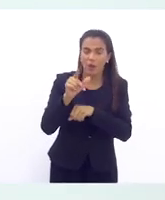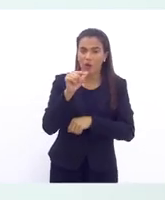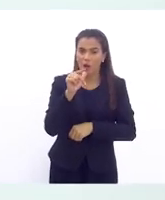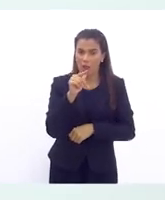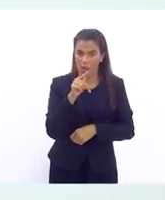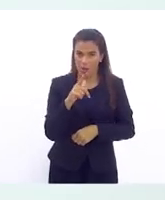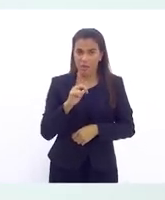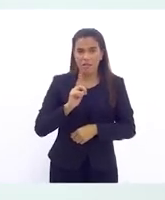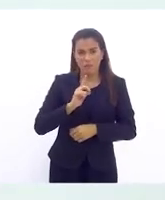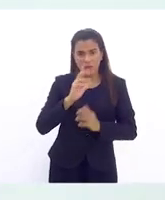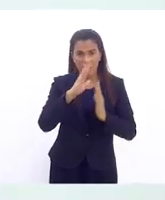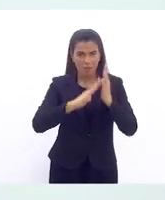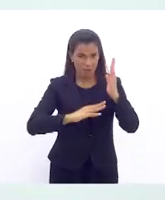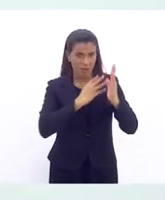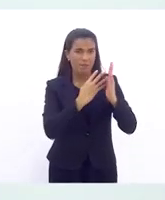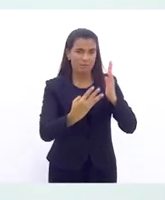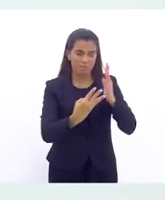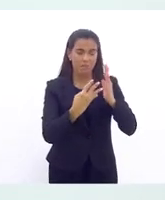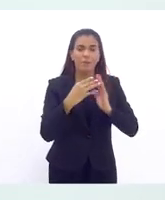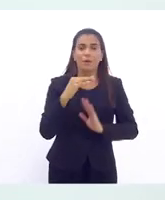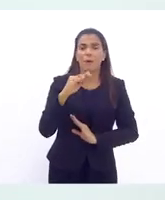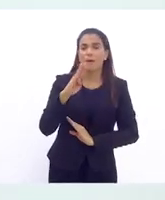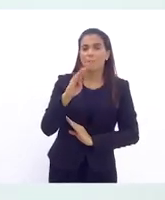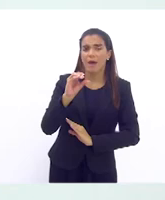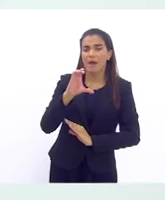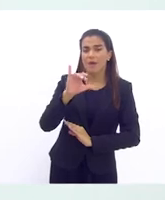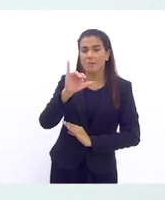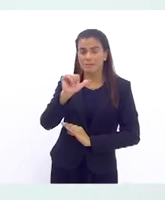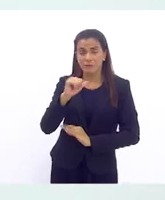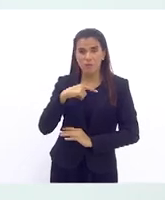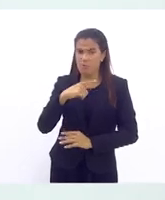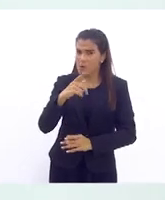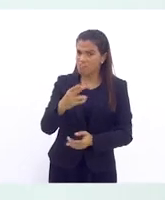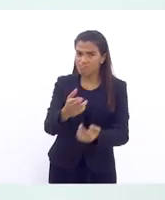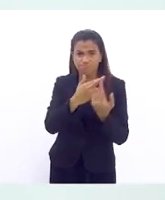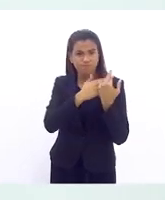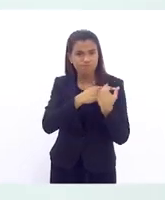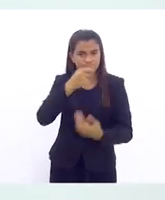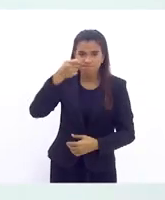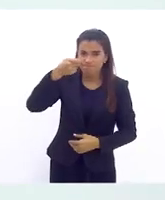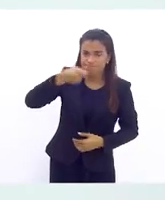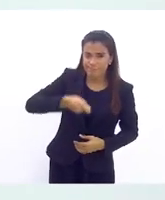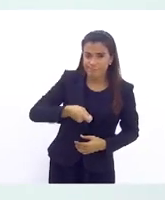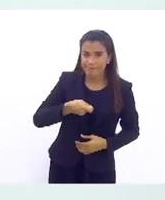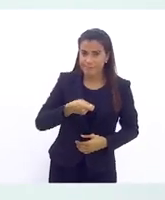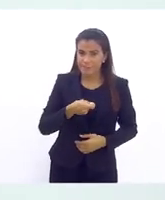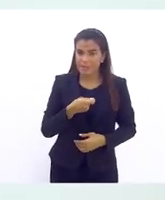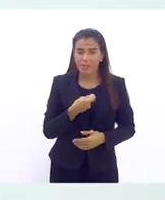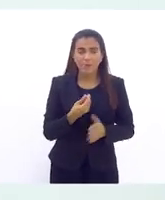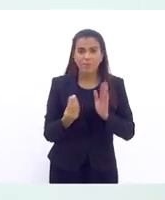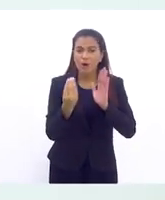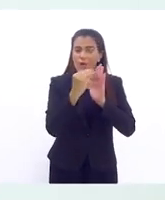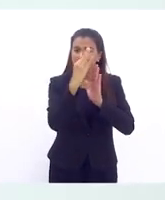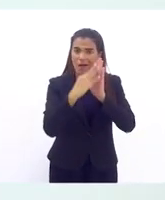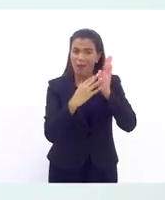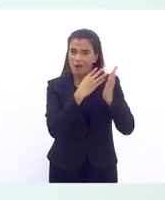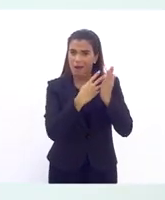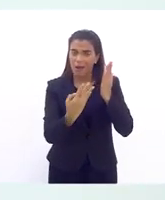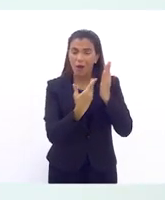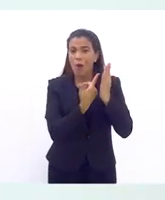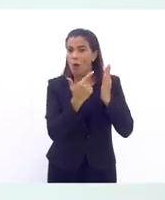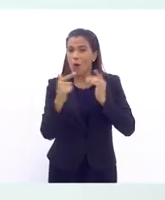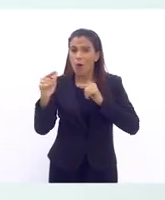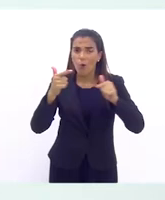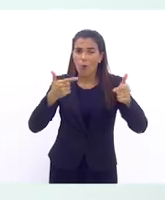gente tem nos nossos planos de bacia uma obrigação de estar ali constando nos nossos planos outras fontes